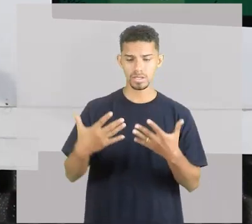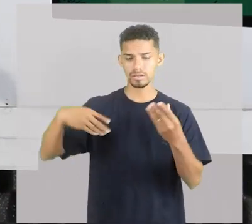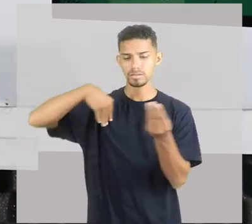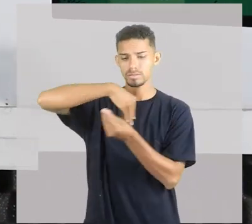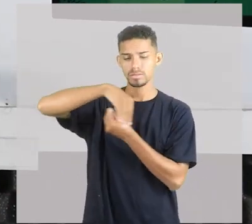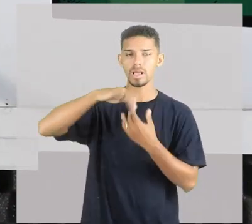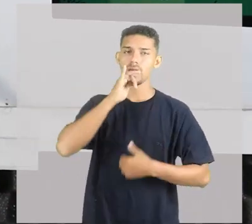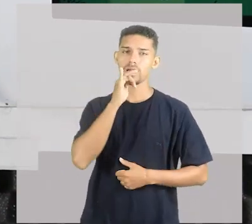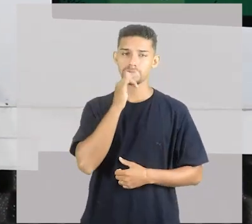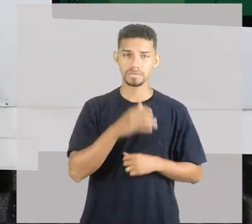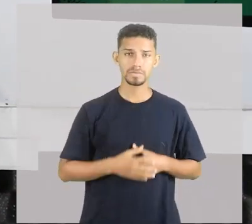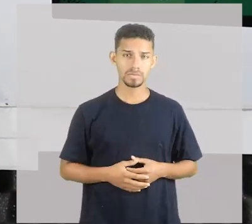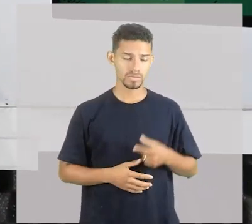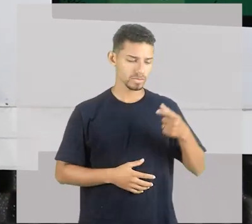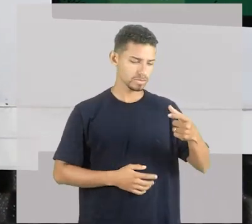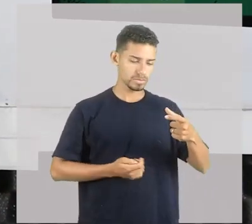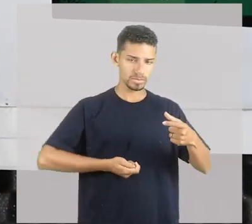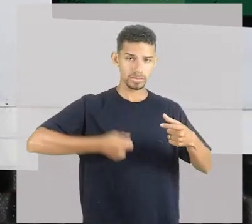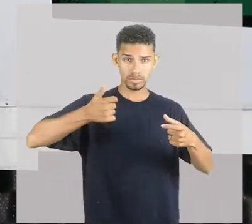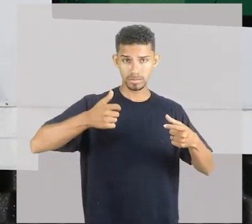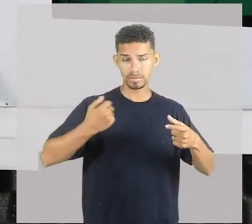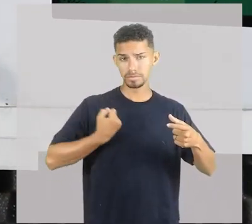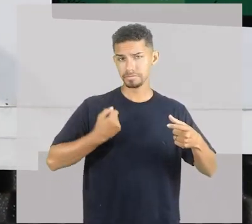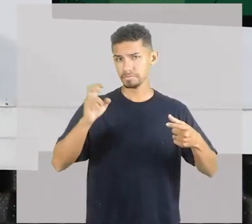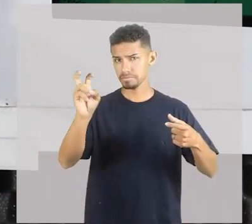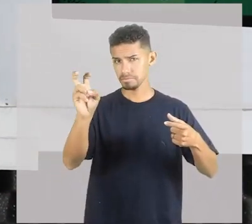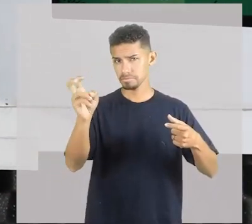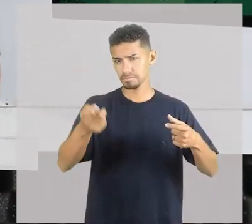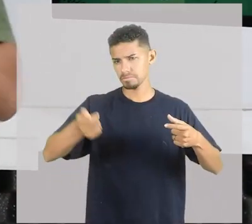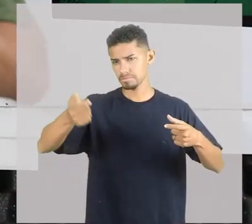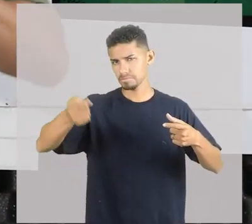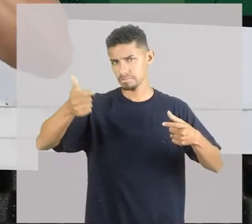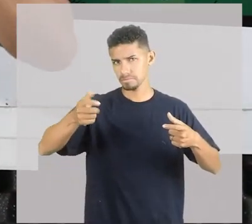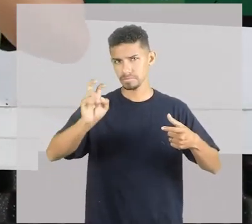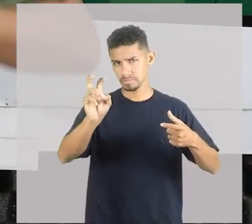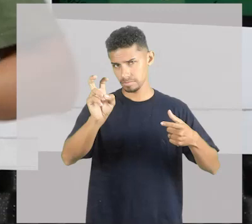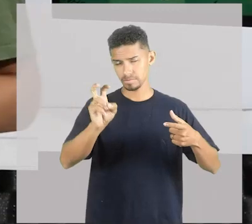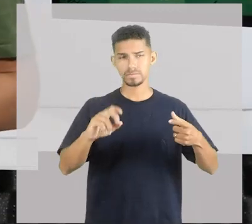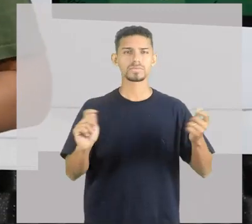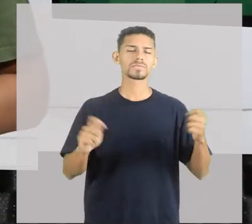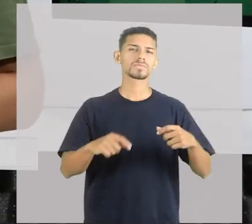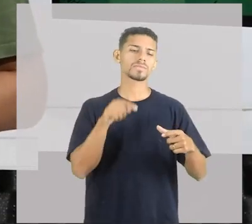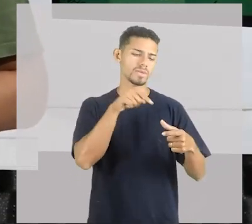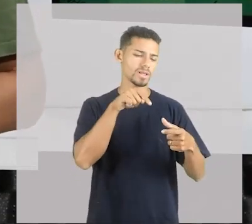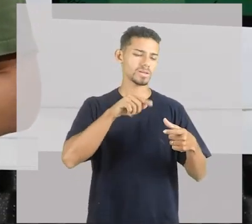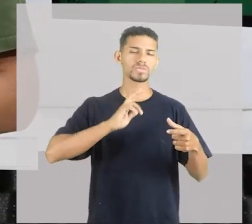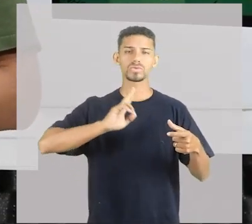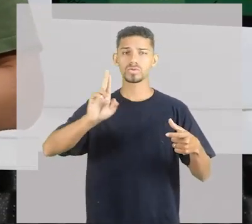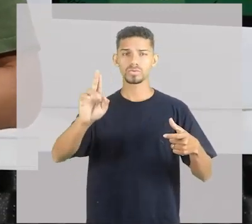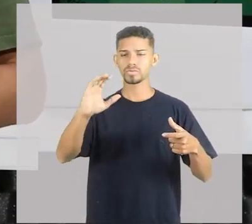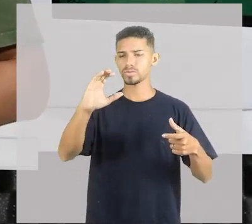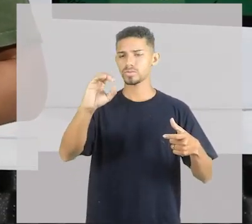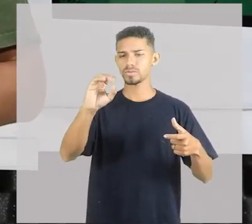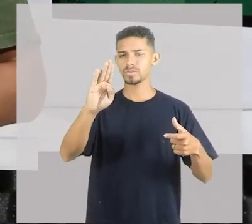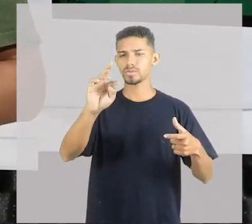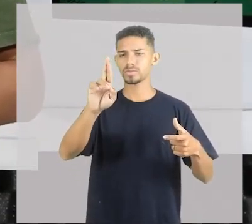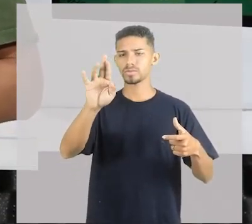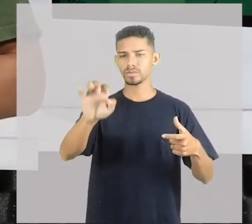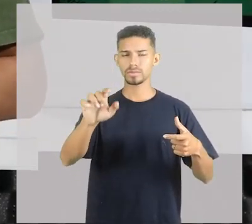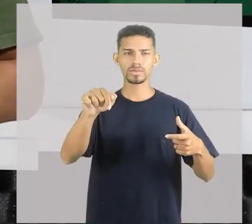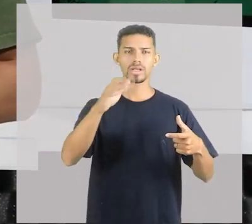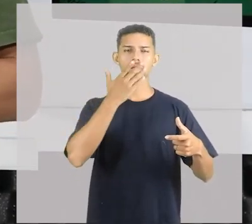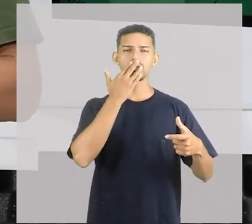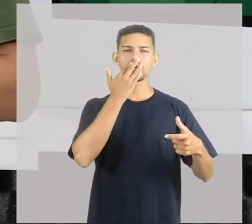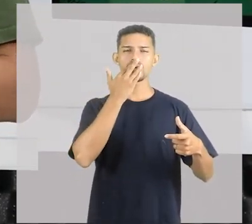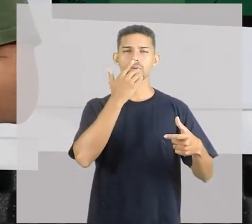Quando pega uma moeda de 5 centavos, essa moeda, ela basicamente é de cobre. E o cobre tem aquela coloração